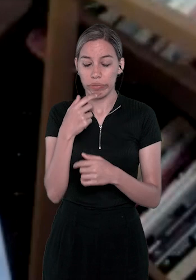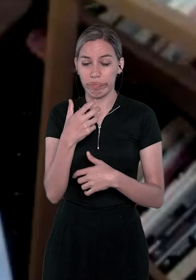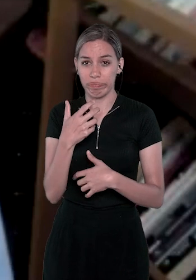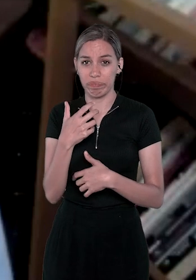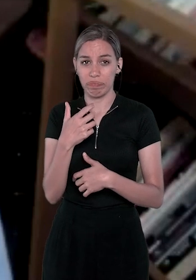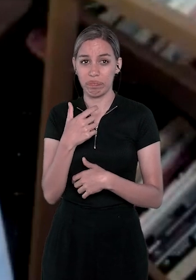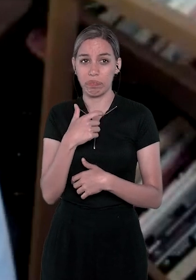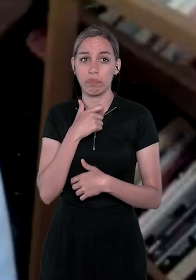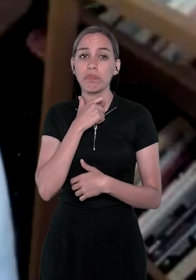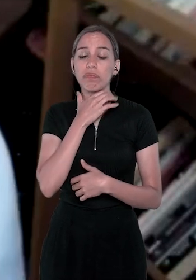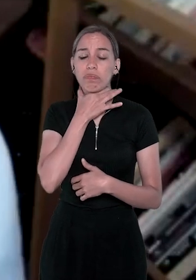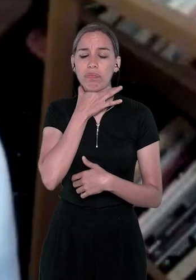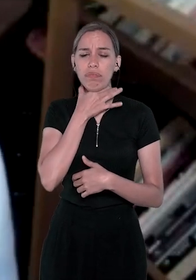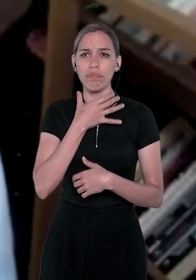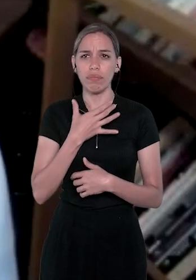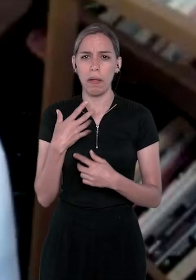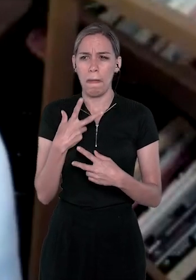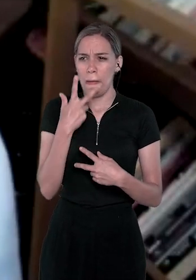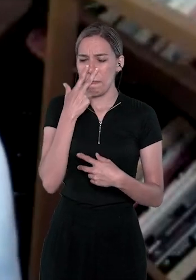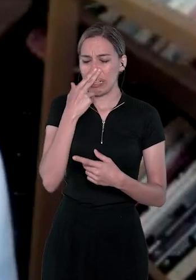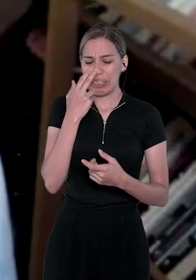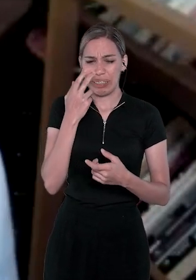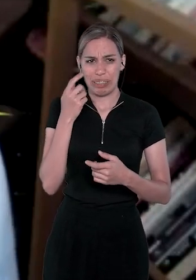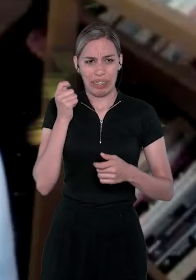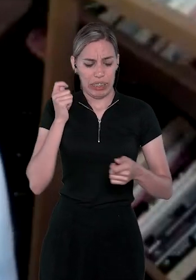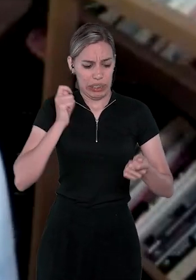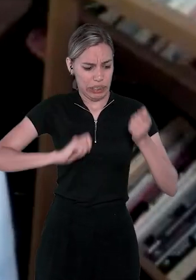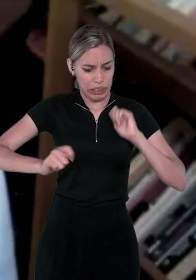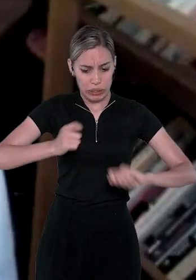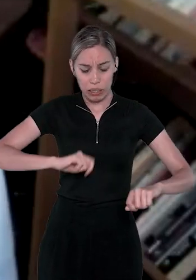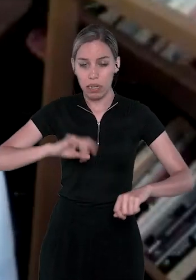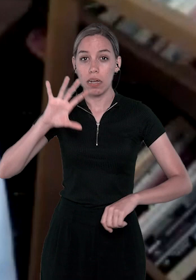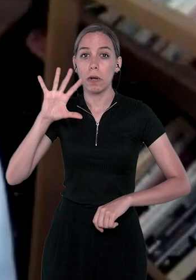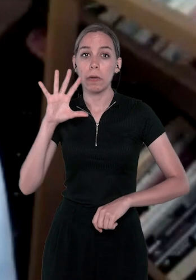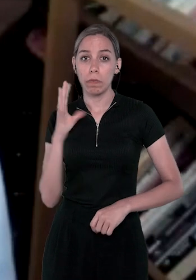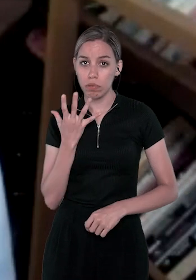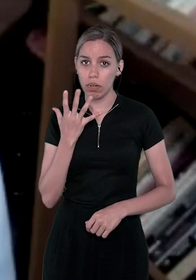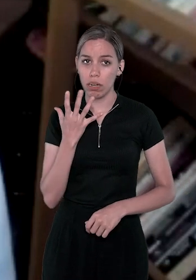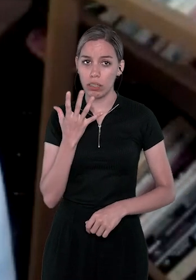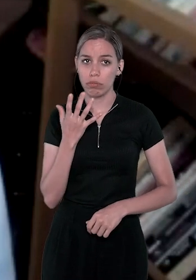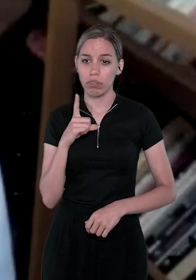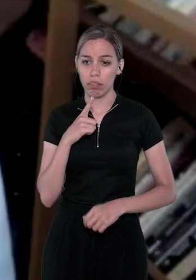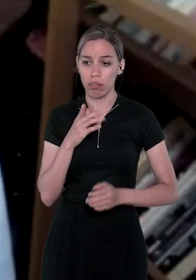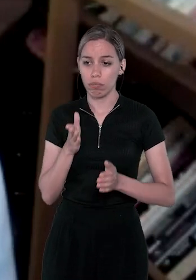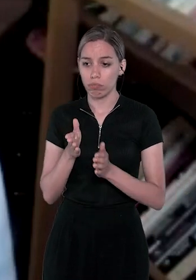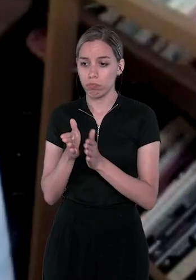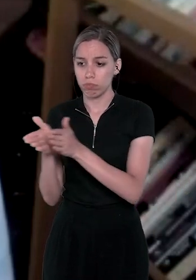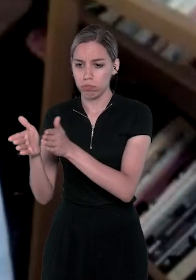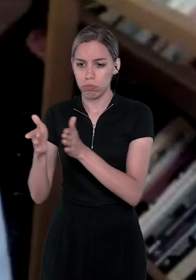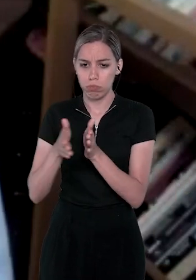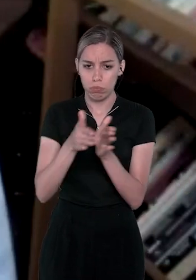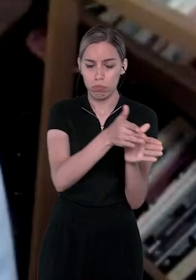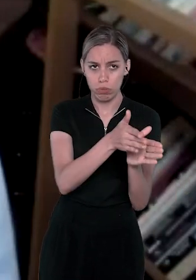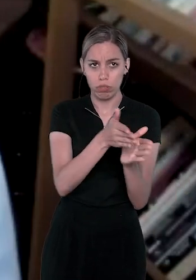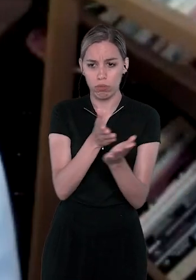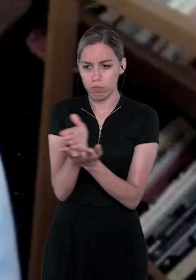meio desesperadora. E eu acho que tem ali duas possibilidades de saída,